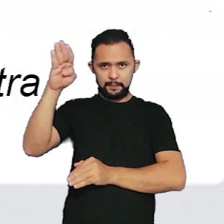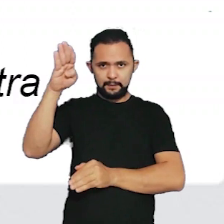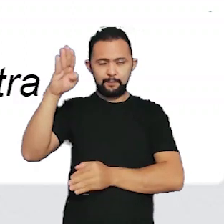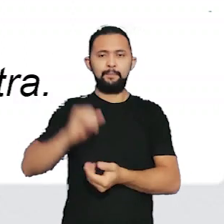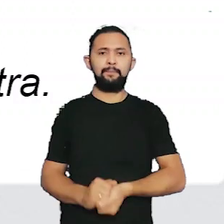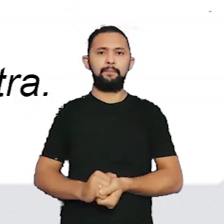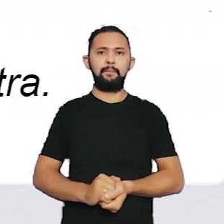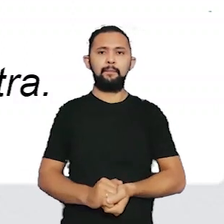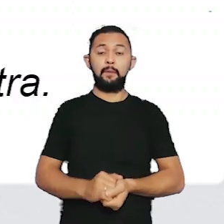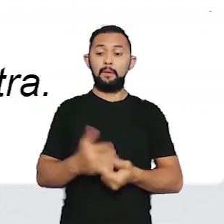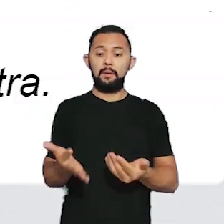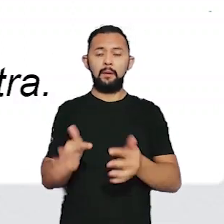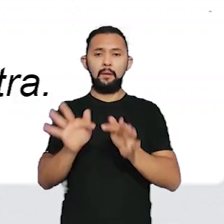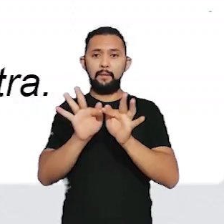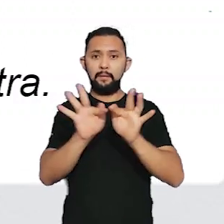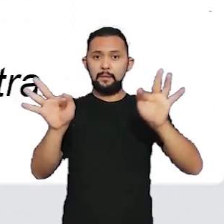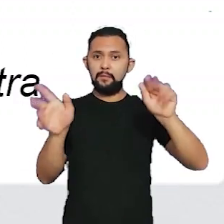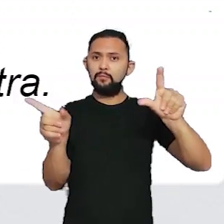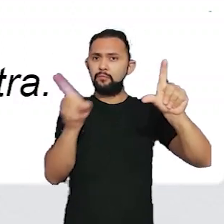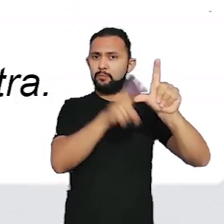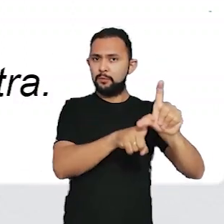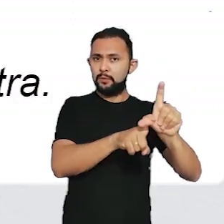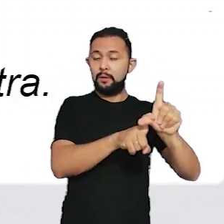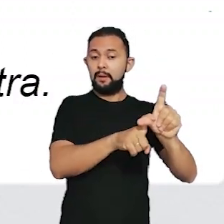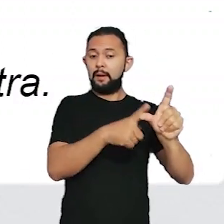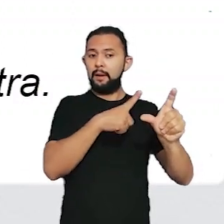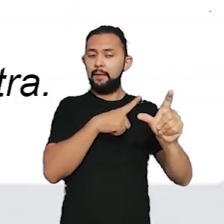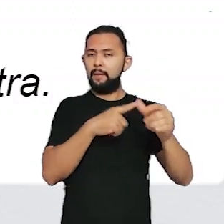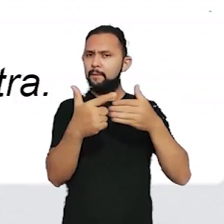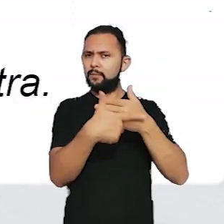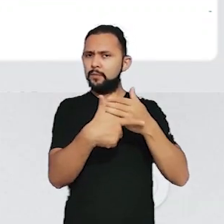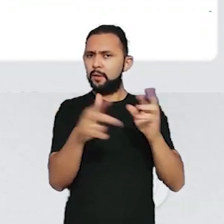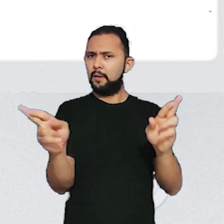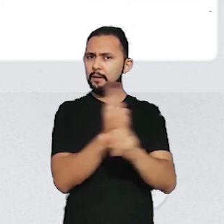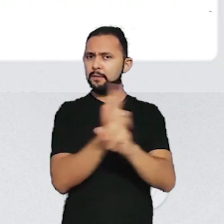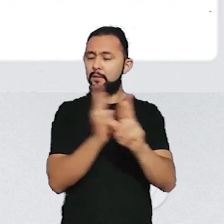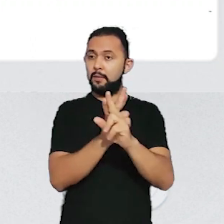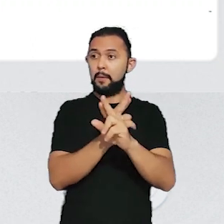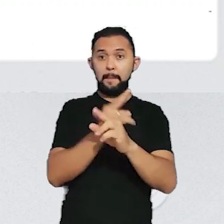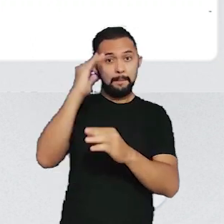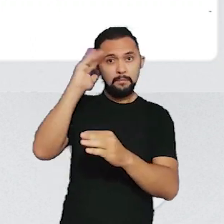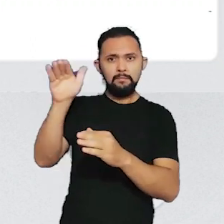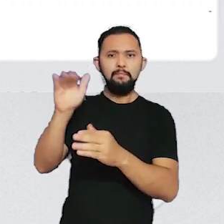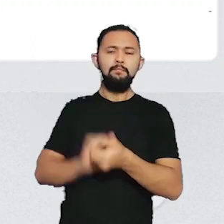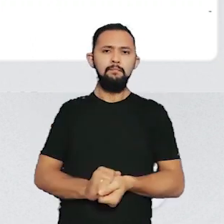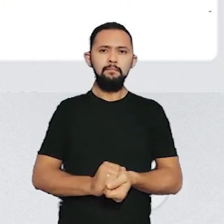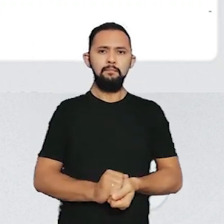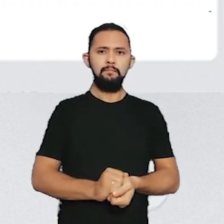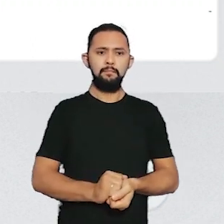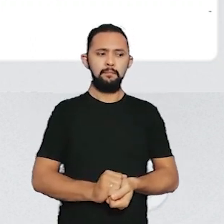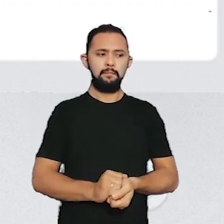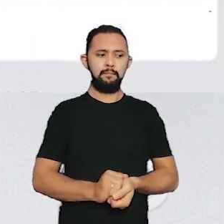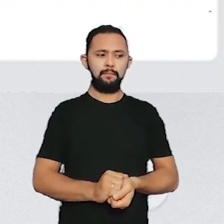oração subordinada vai desempenhar uma função em relação à oração principal.